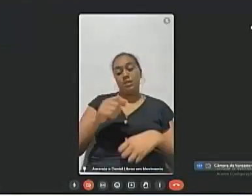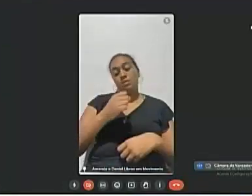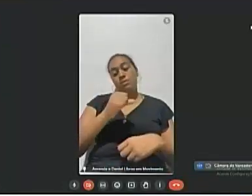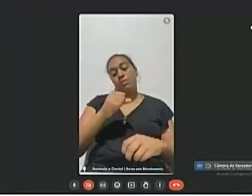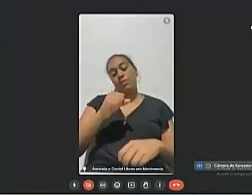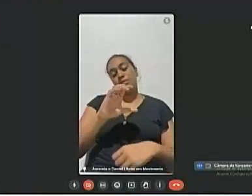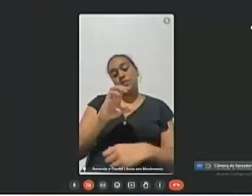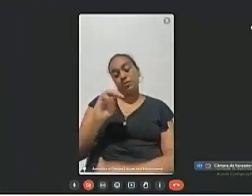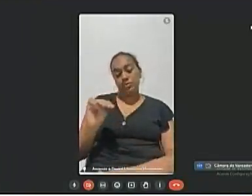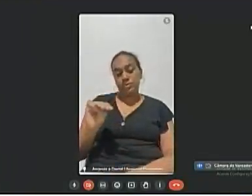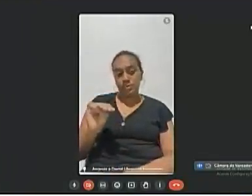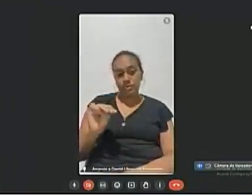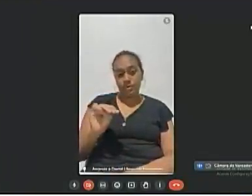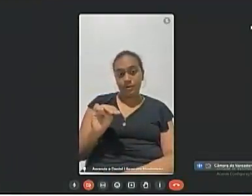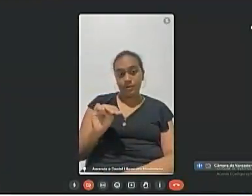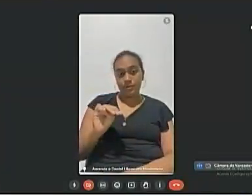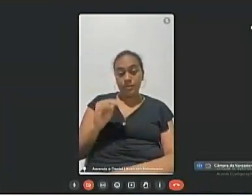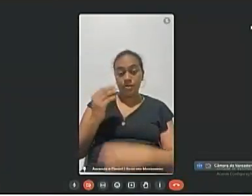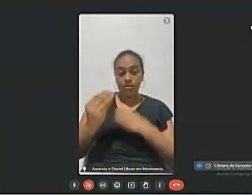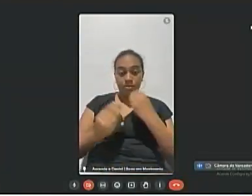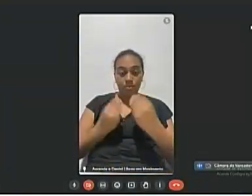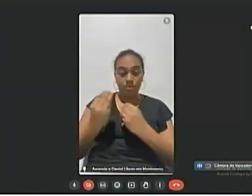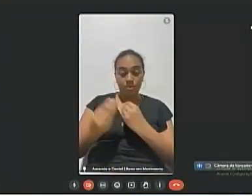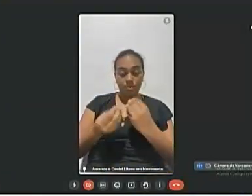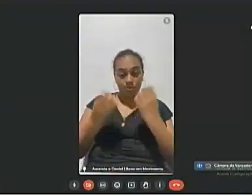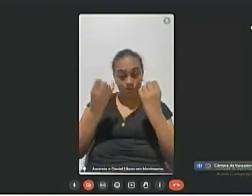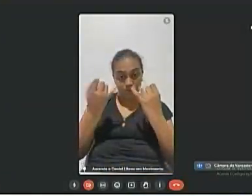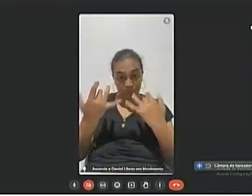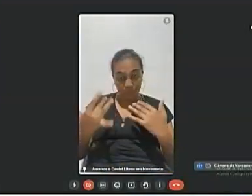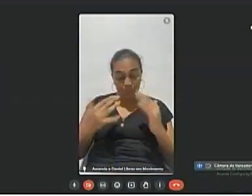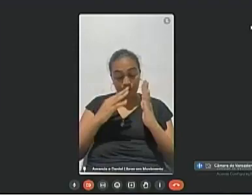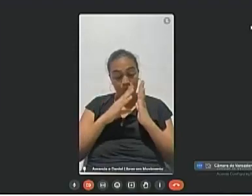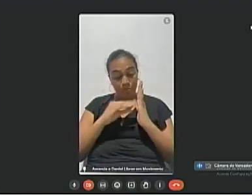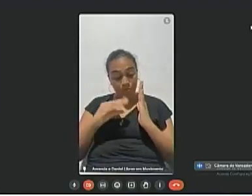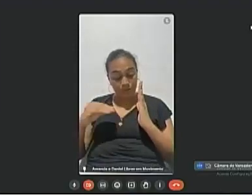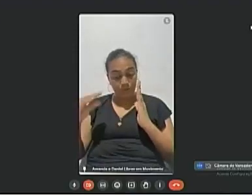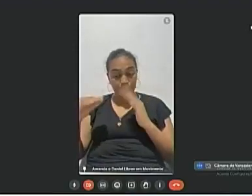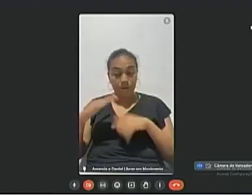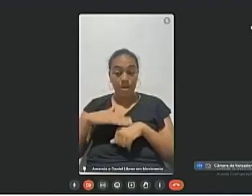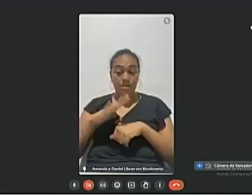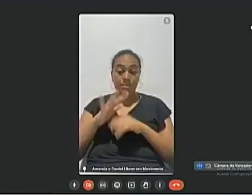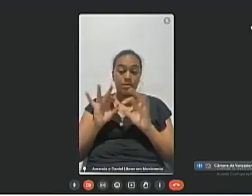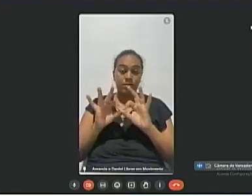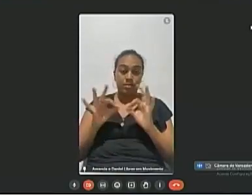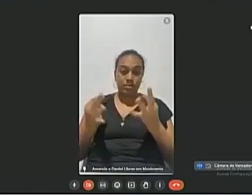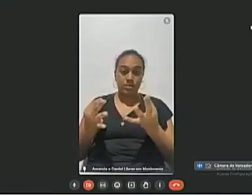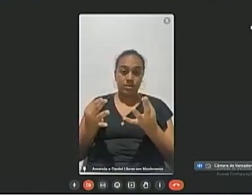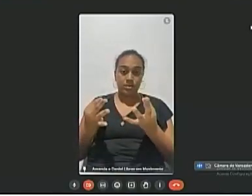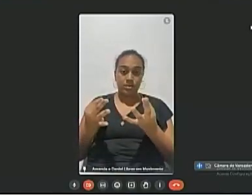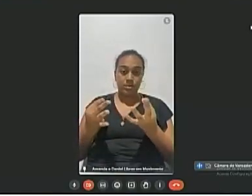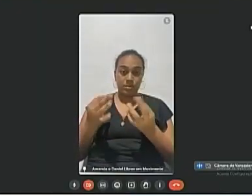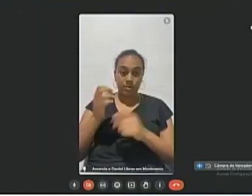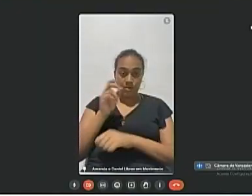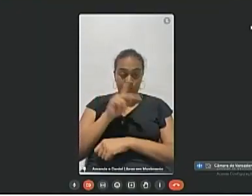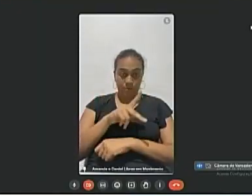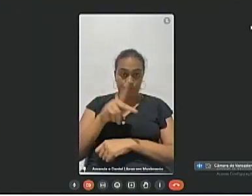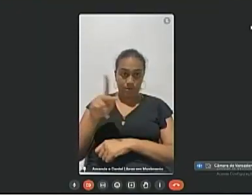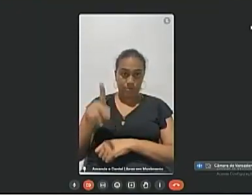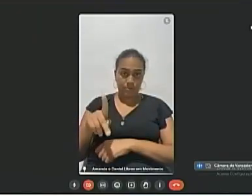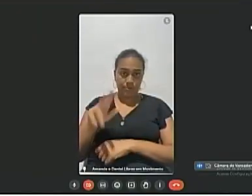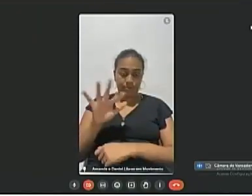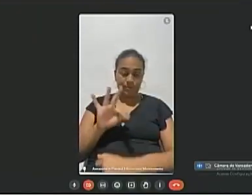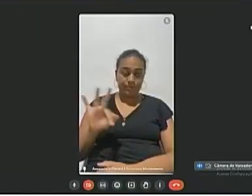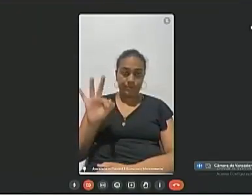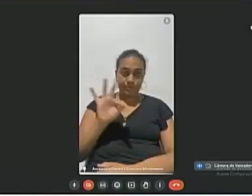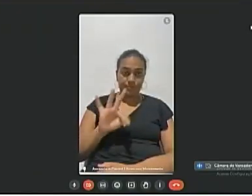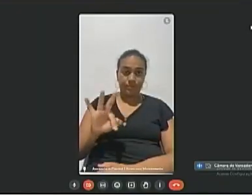nosso cálculo. E como eu falei para vocês, essa modelagem de pontes ela é bem mais complexa. O professor Tucci Villanueva, lá da Universidade Federal